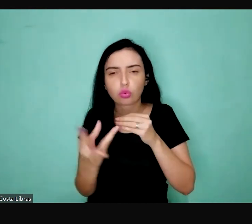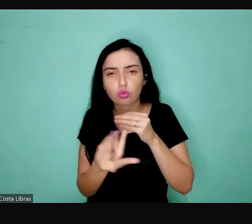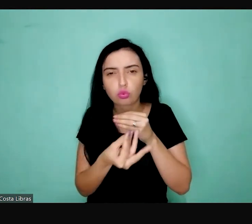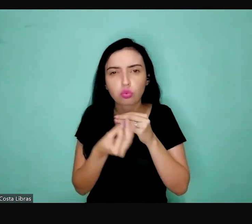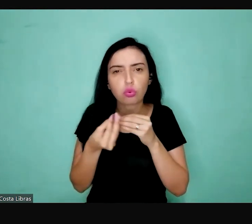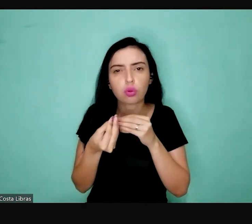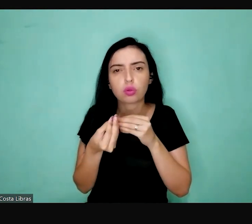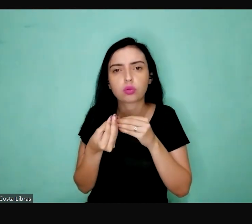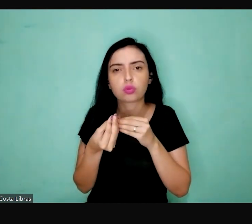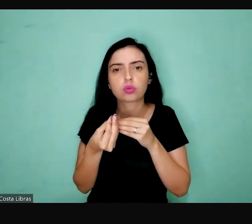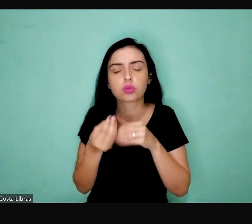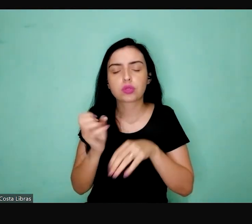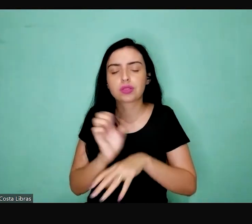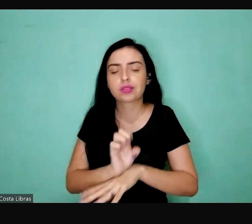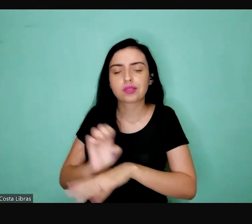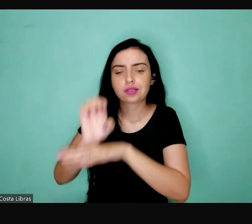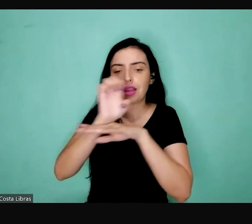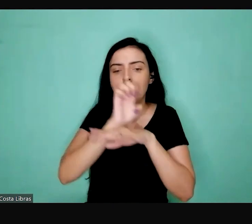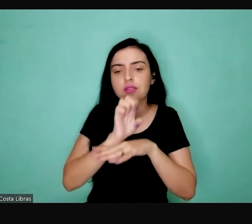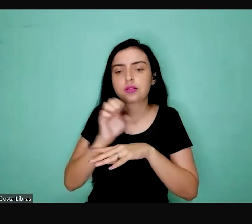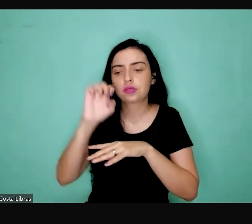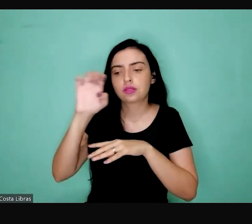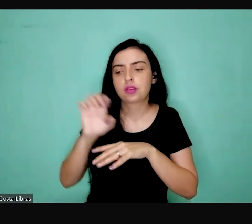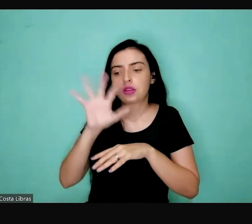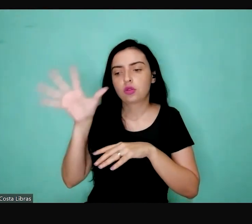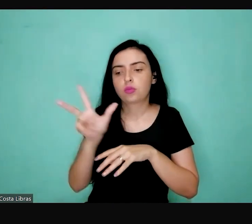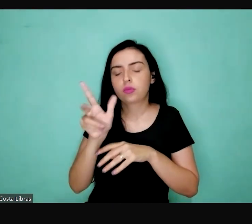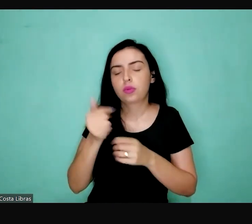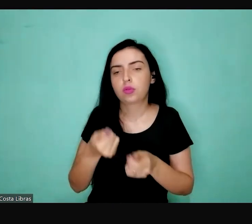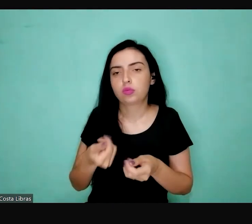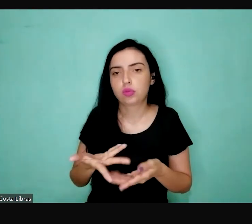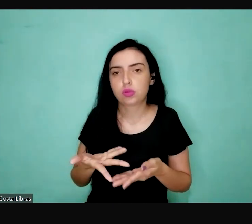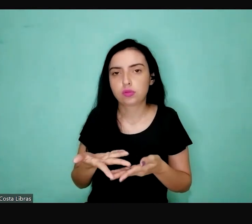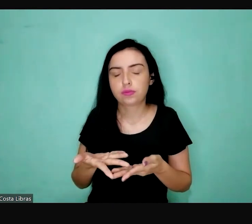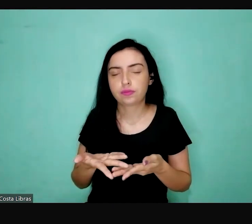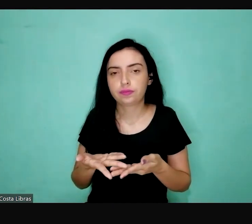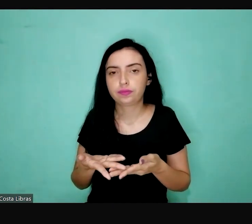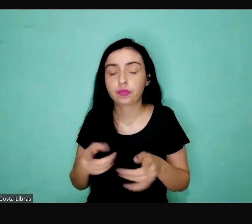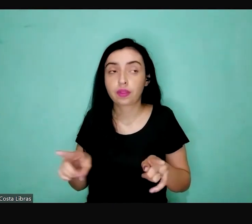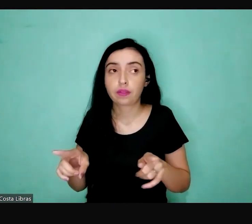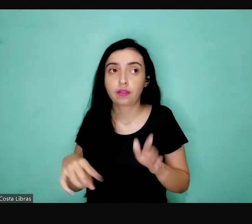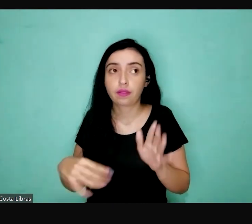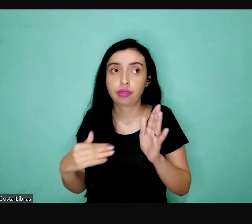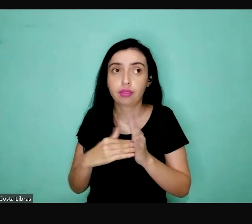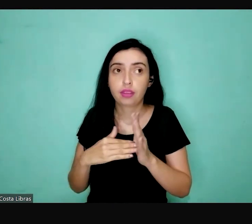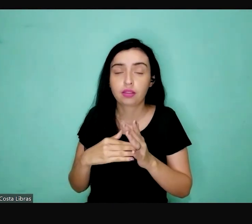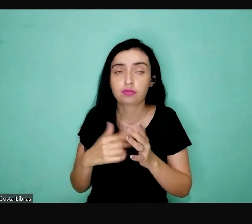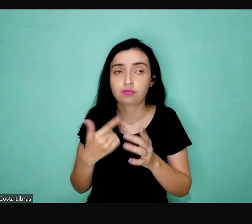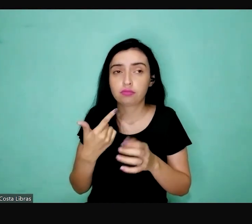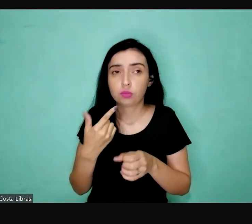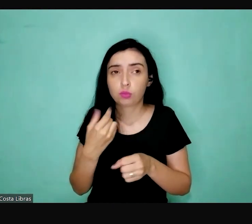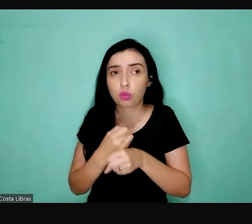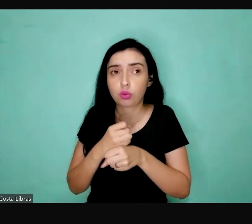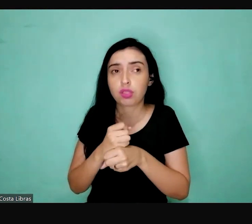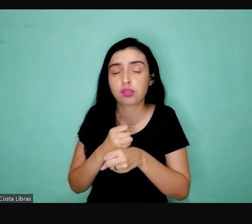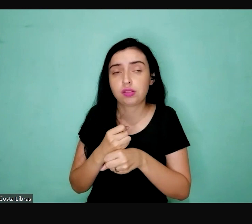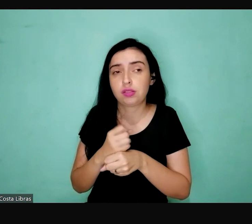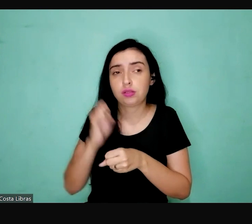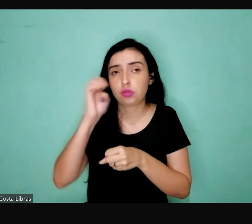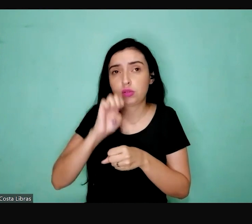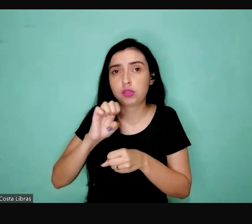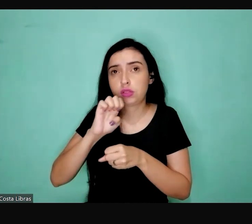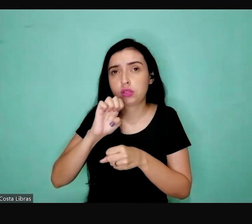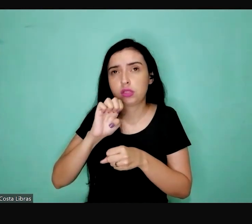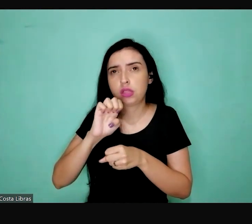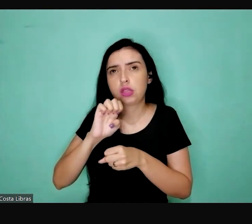Estados europeus lato sensu. Nesse sentido, até há 2 anos, a Europa, nesse